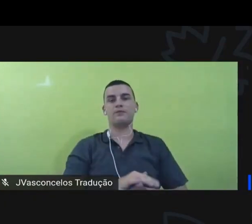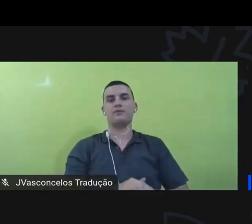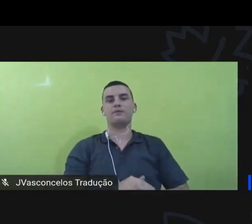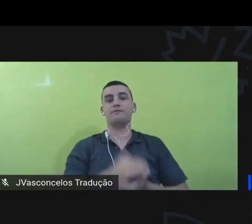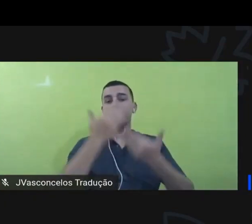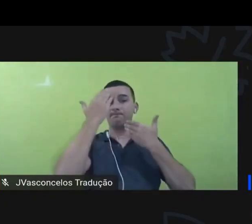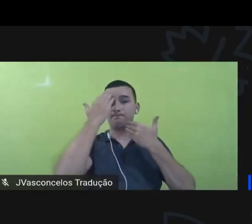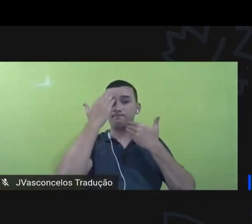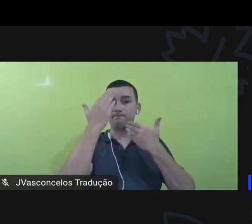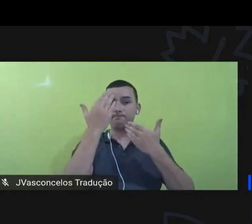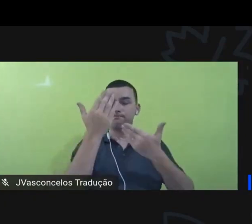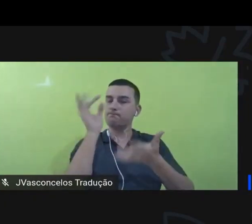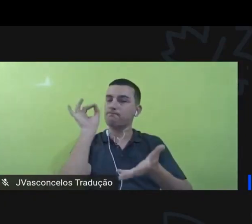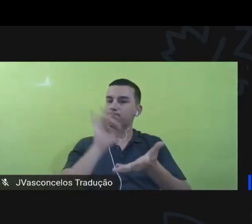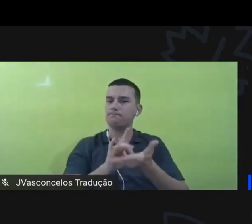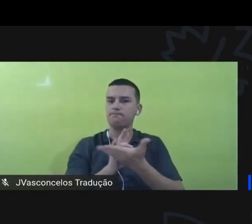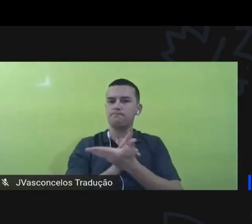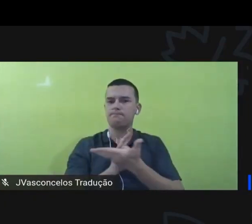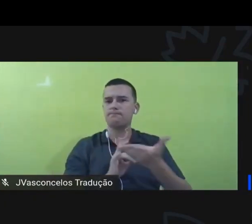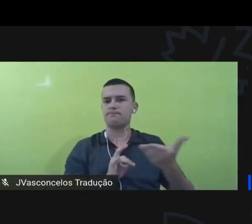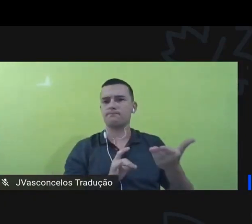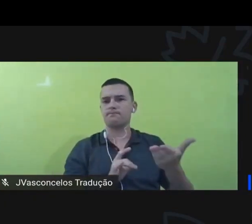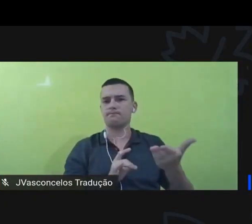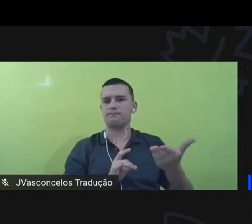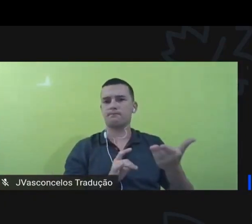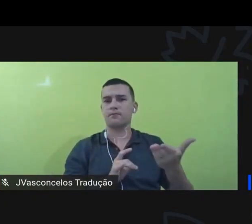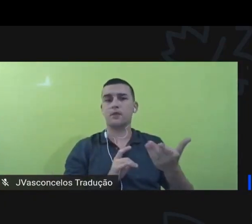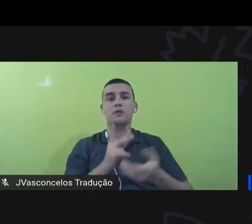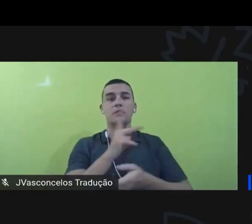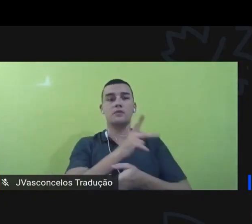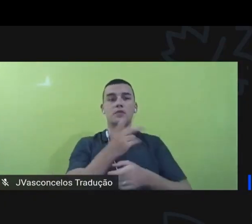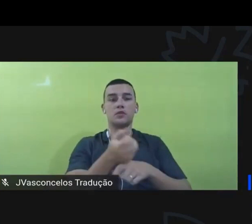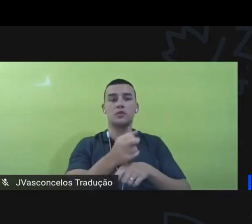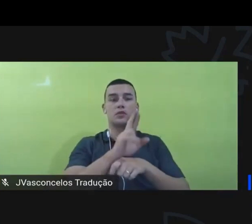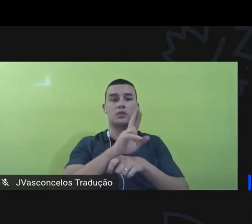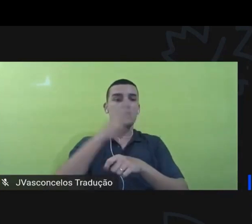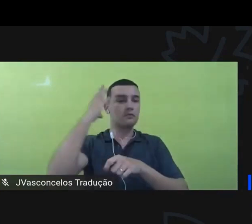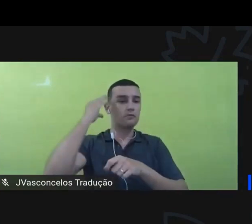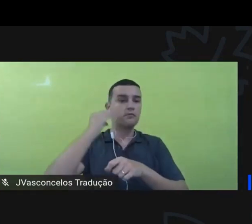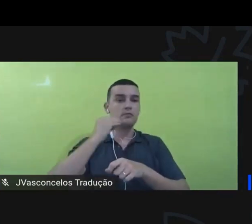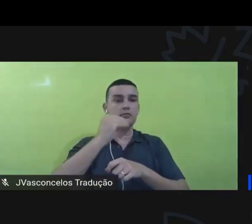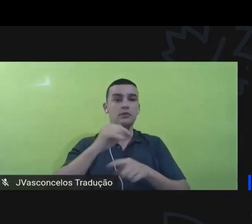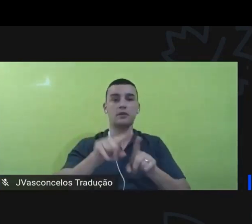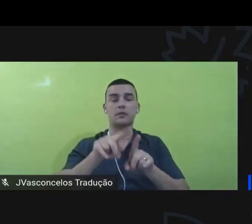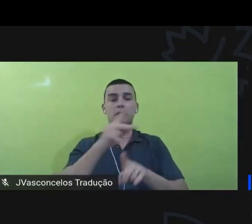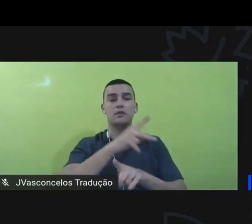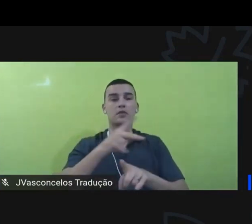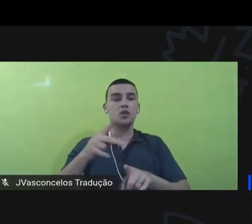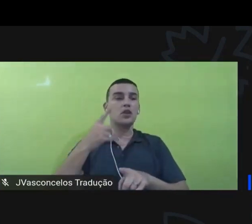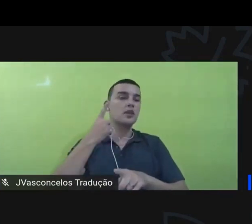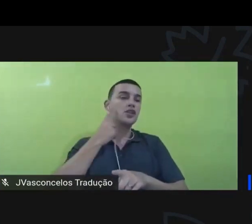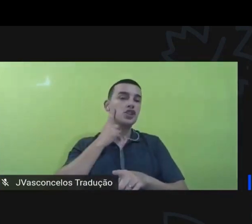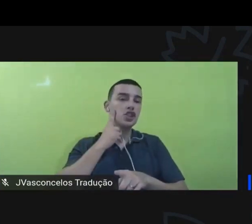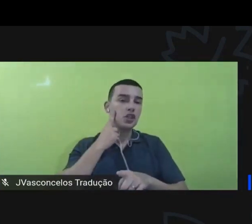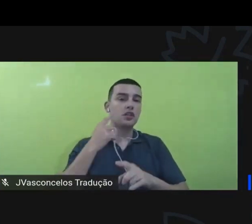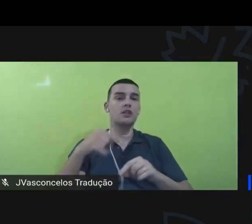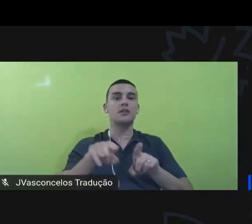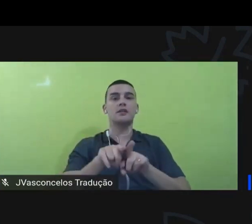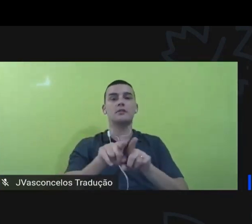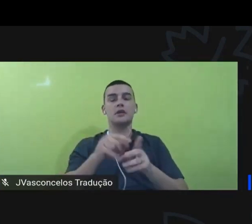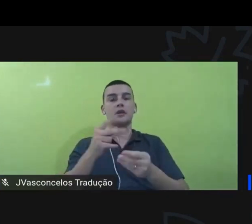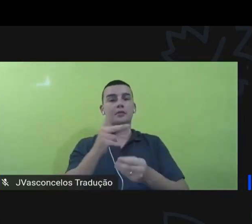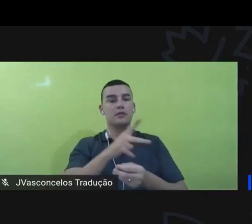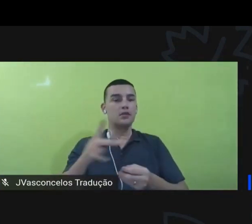Agradeço imensamente a doutora Cristina, a doutora Tiana, a doutora Viviane, todos os coordenadores